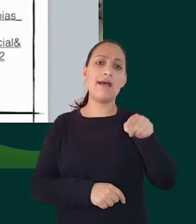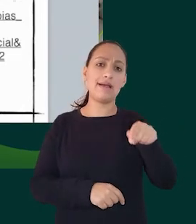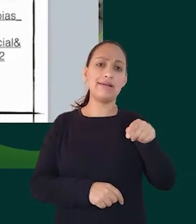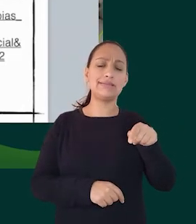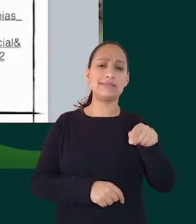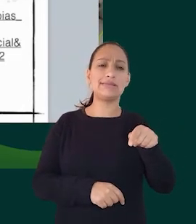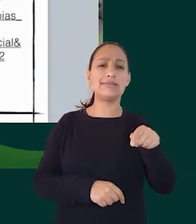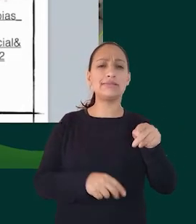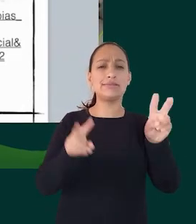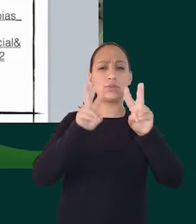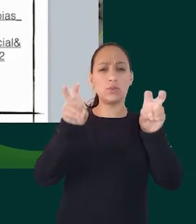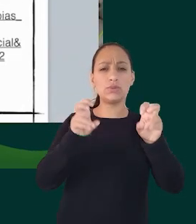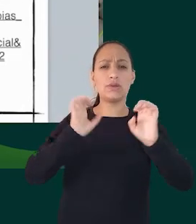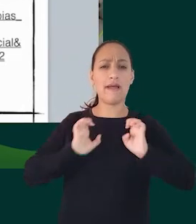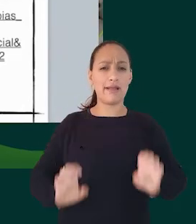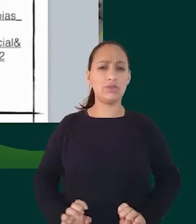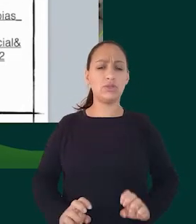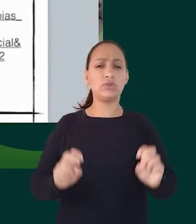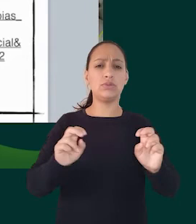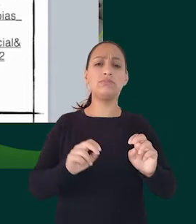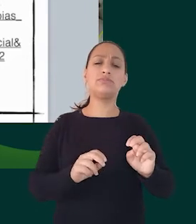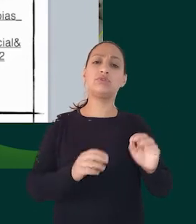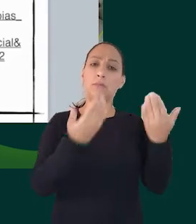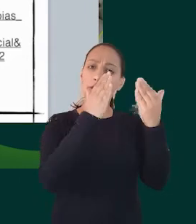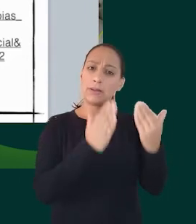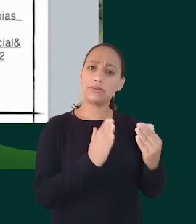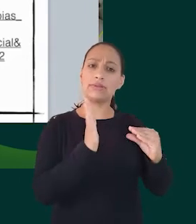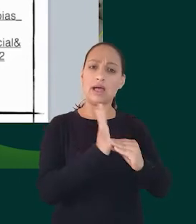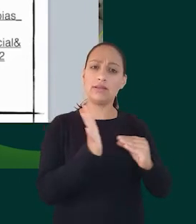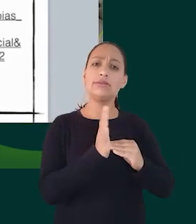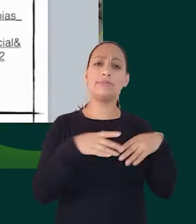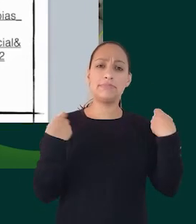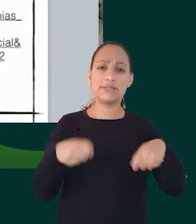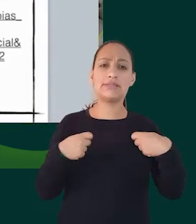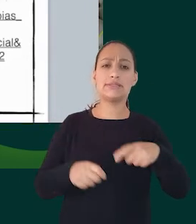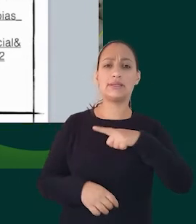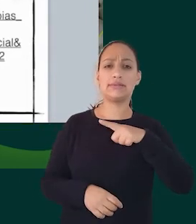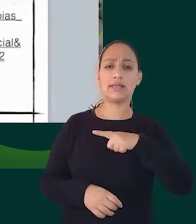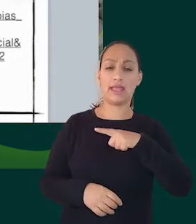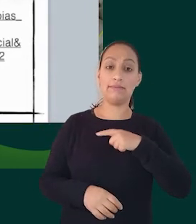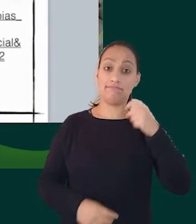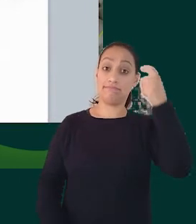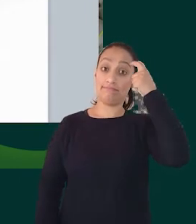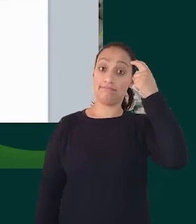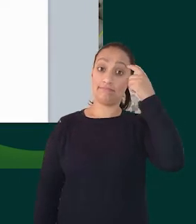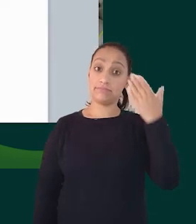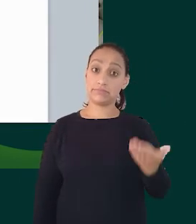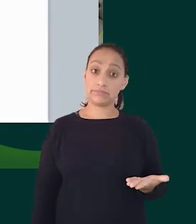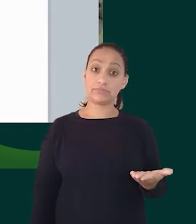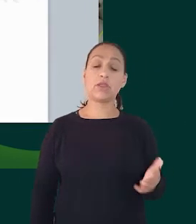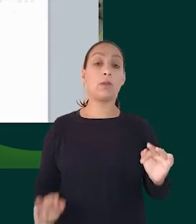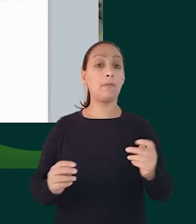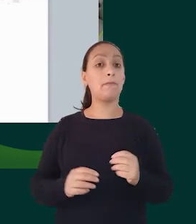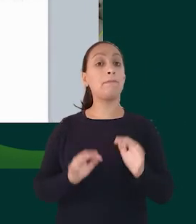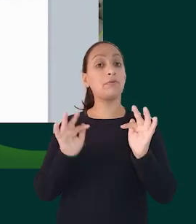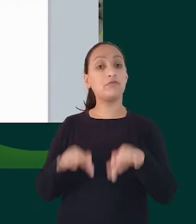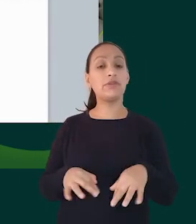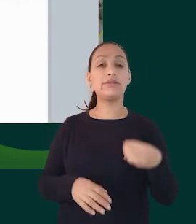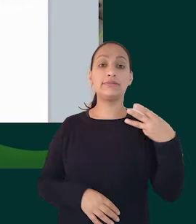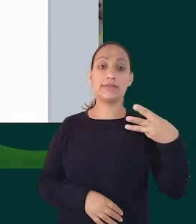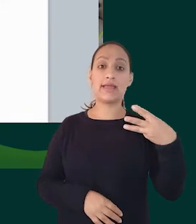essas abordagens éticas sobre machine learning que a gente precisa ter em mente. Por fim, três sites